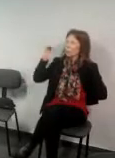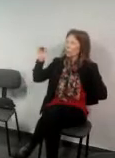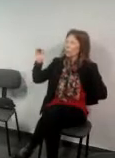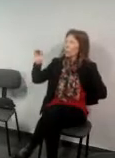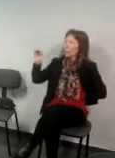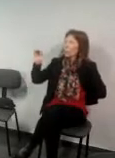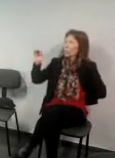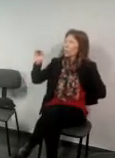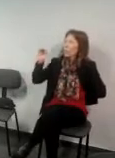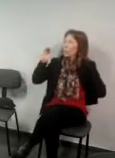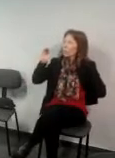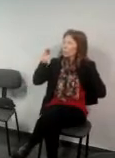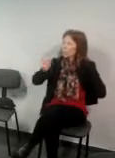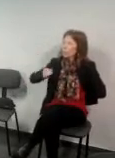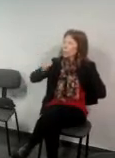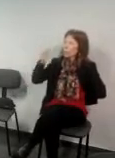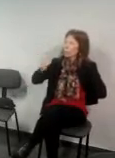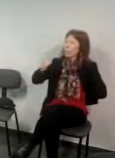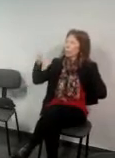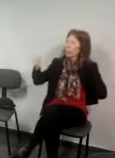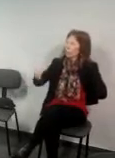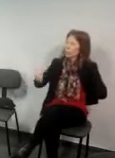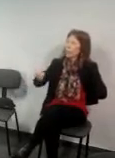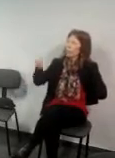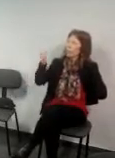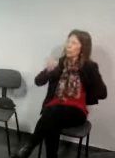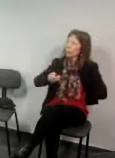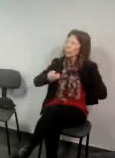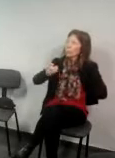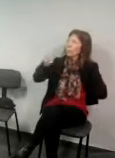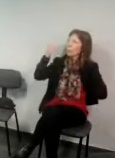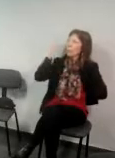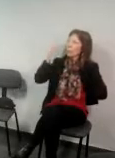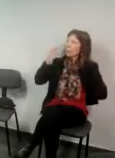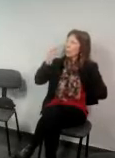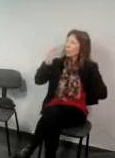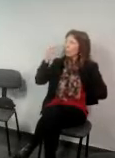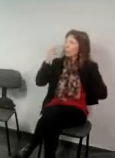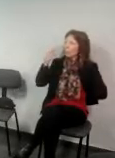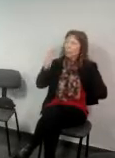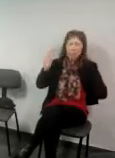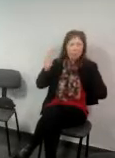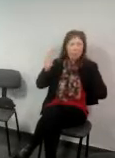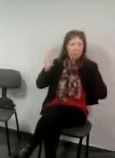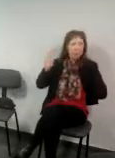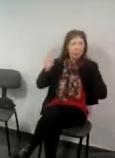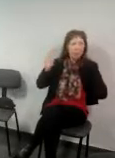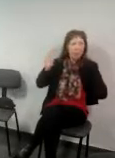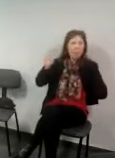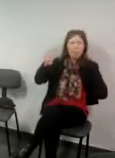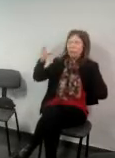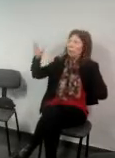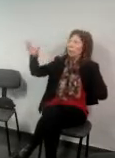questão do fígado, é porque existe uma ligação magnética entre o fígado e a cabeça. Isso é